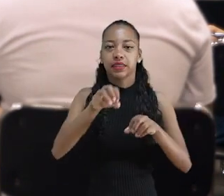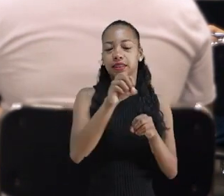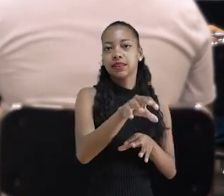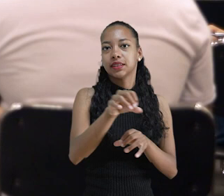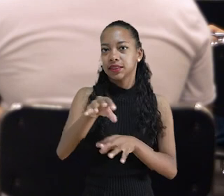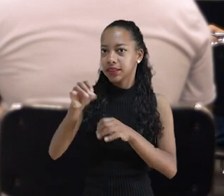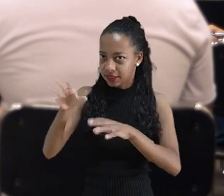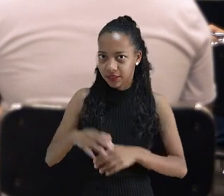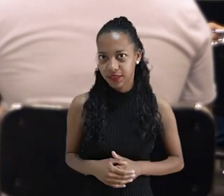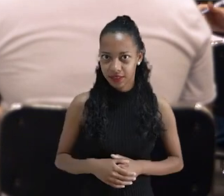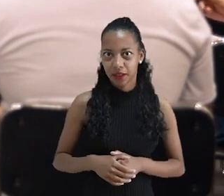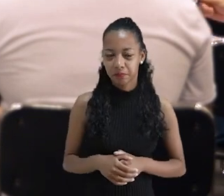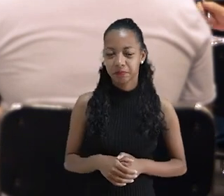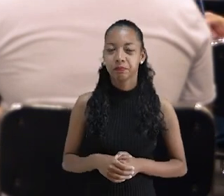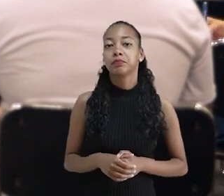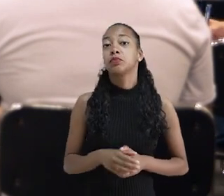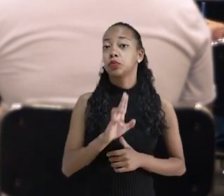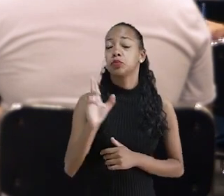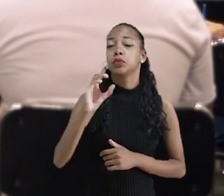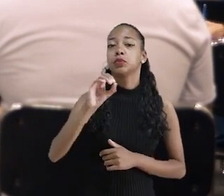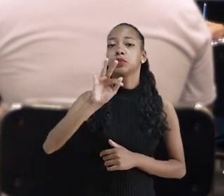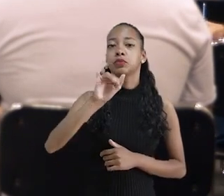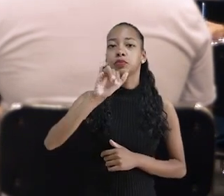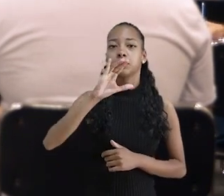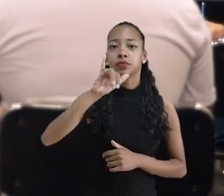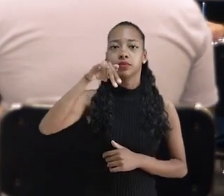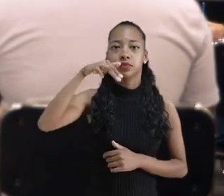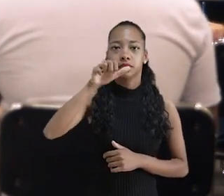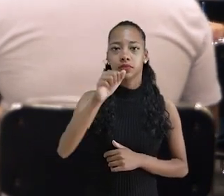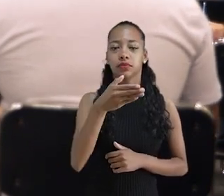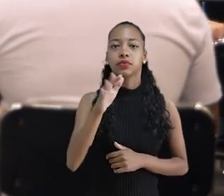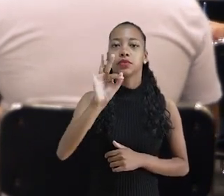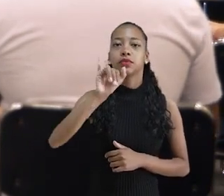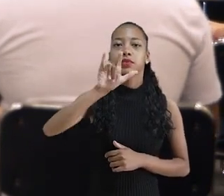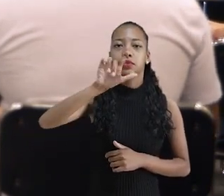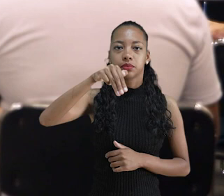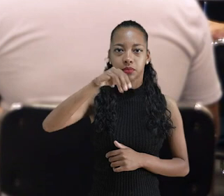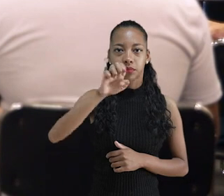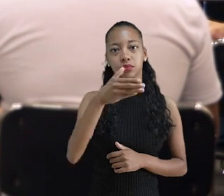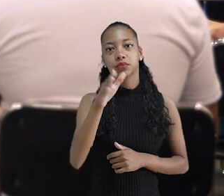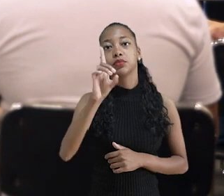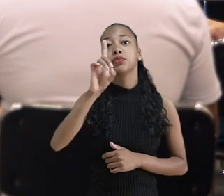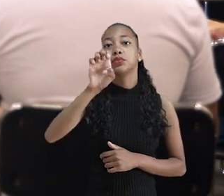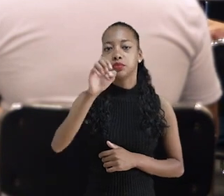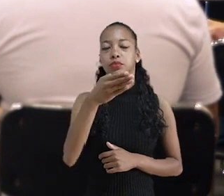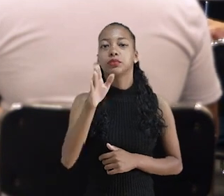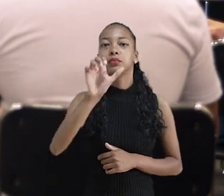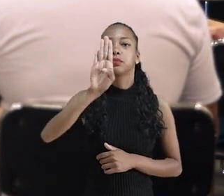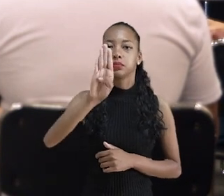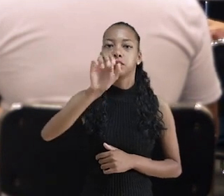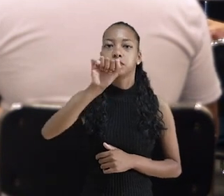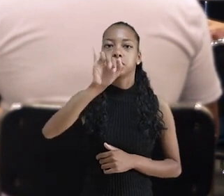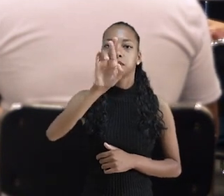chamou oficina filme de bairro porque o nosso cinema está essencialmente centrado